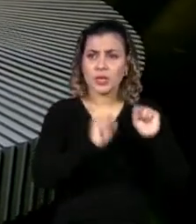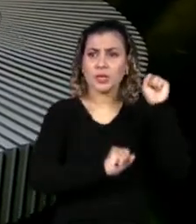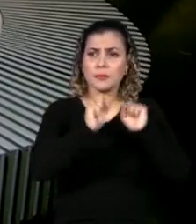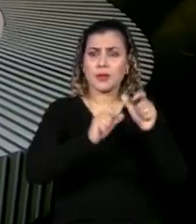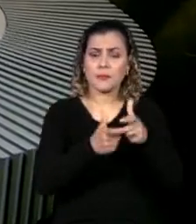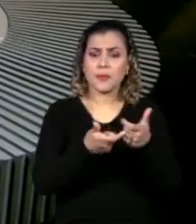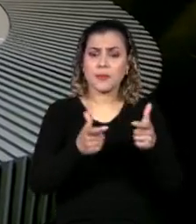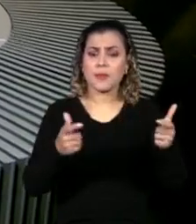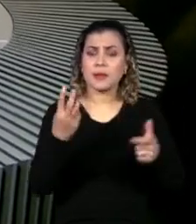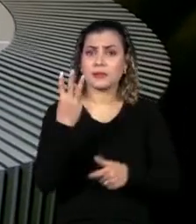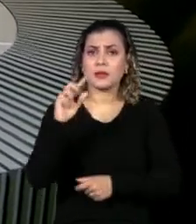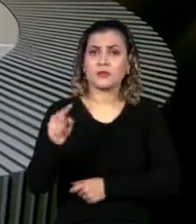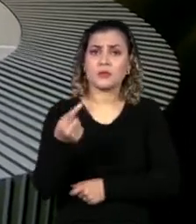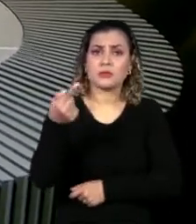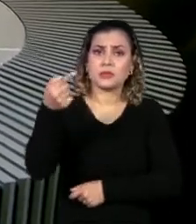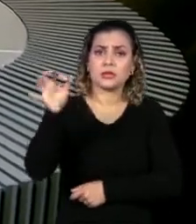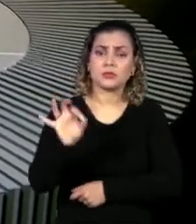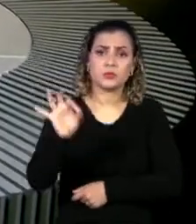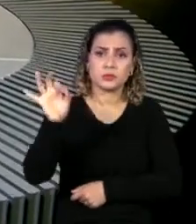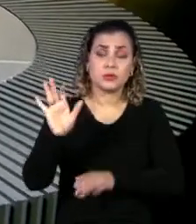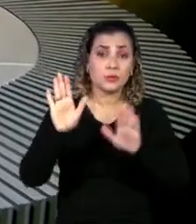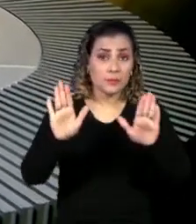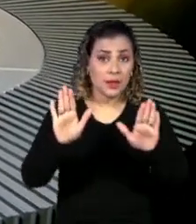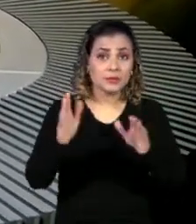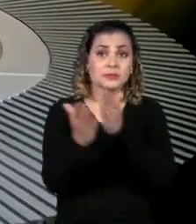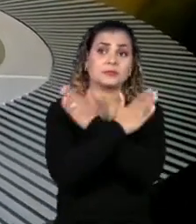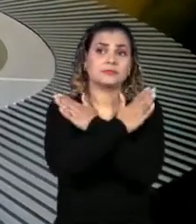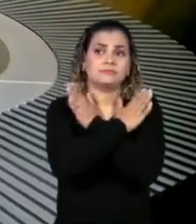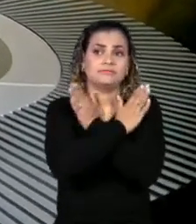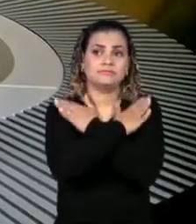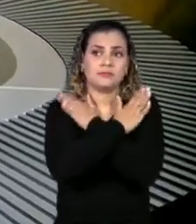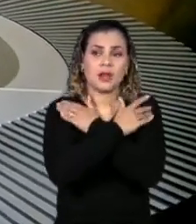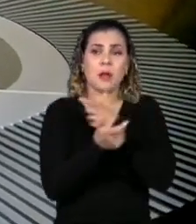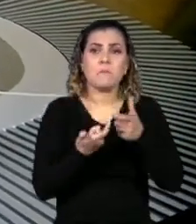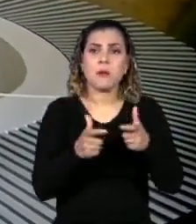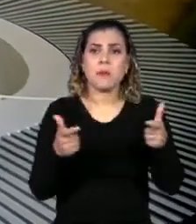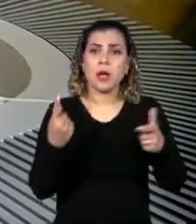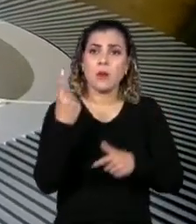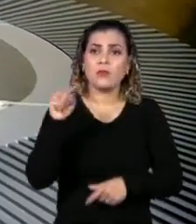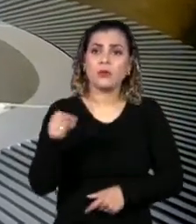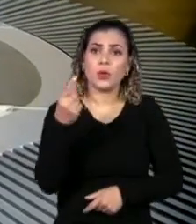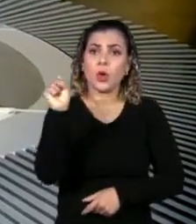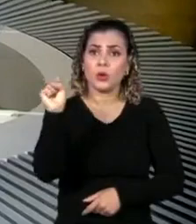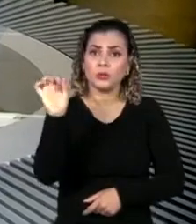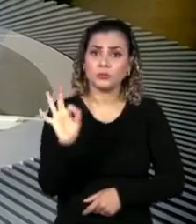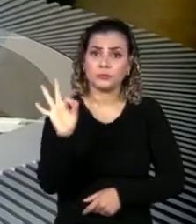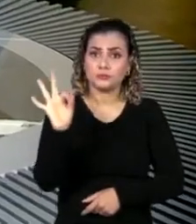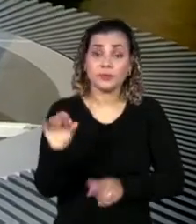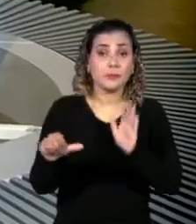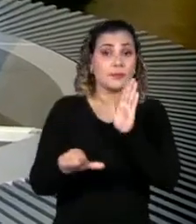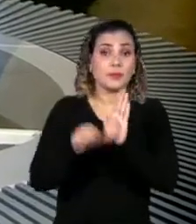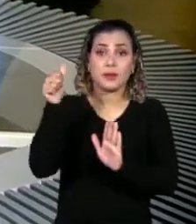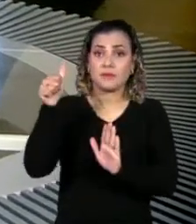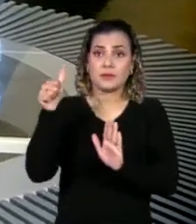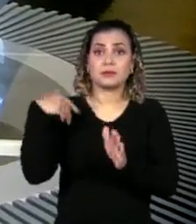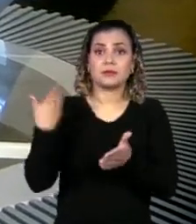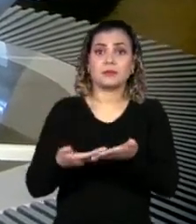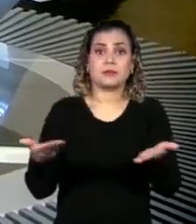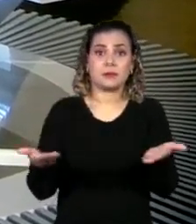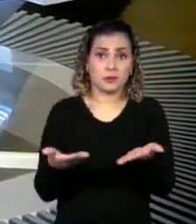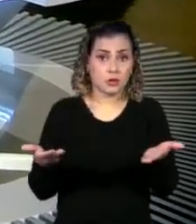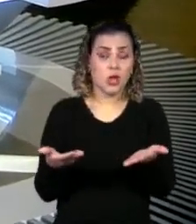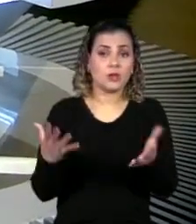cresceu 3,7%, mas o desemprego aumentou 1,8%. É a primeira vez que isso acontece desde o início